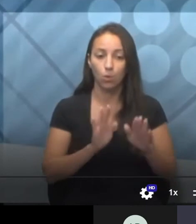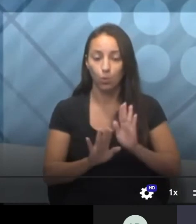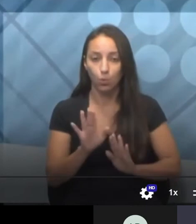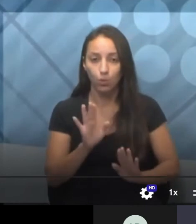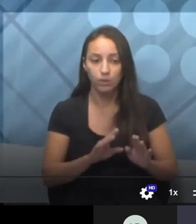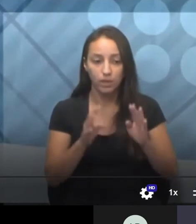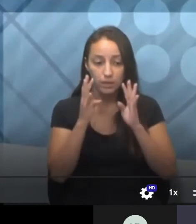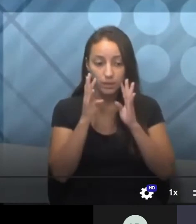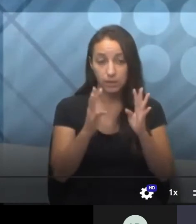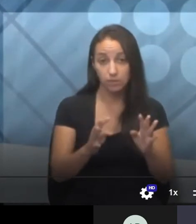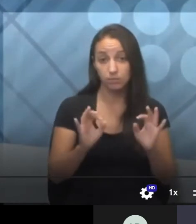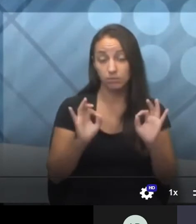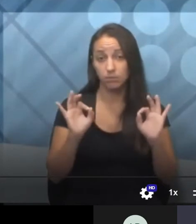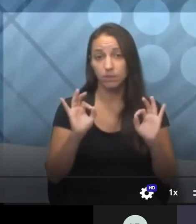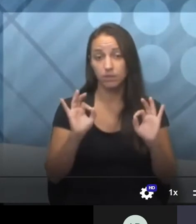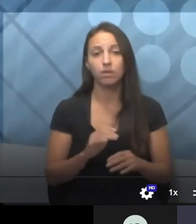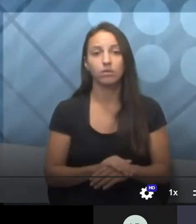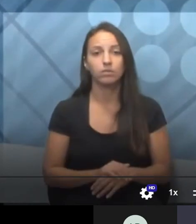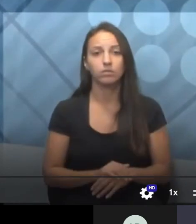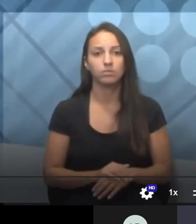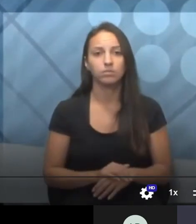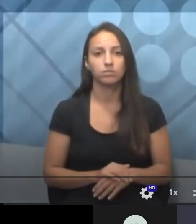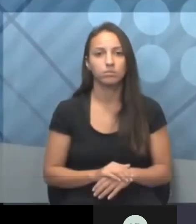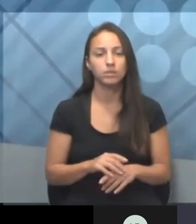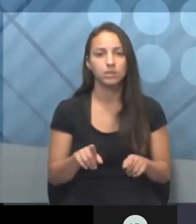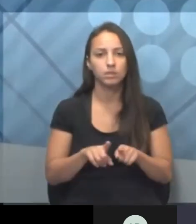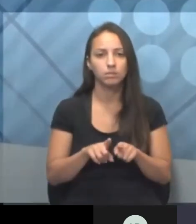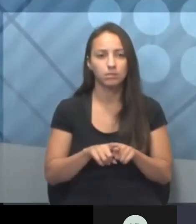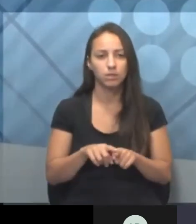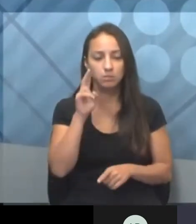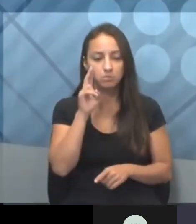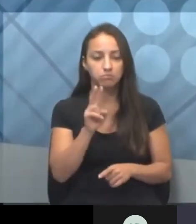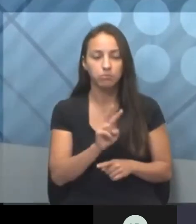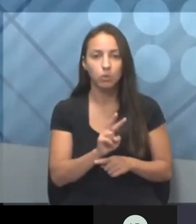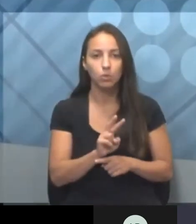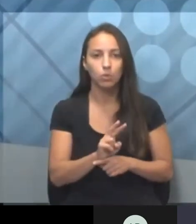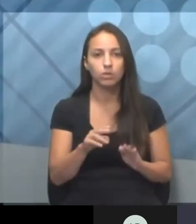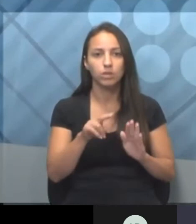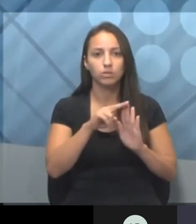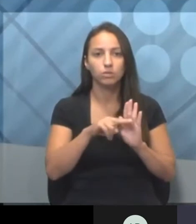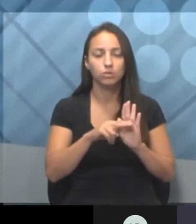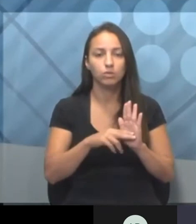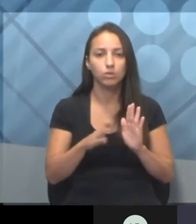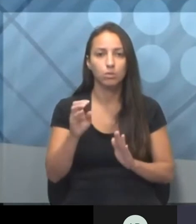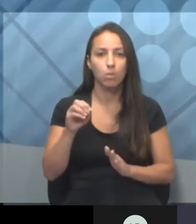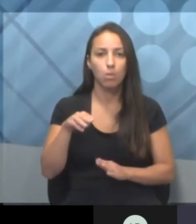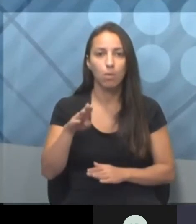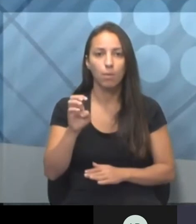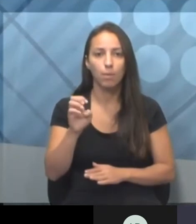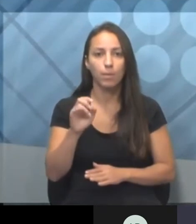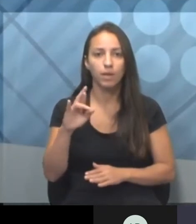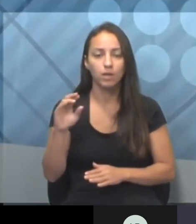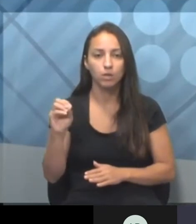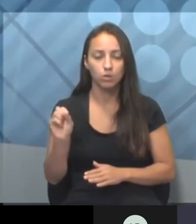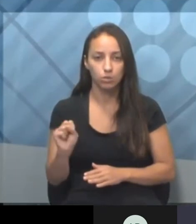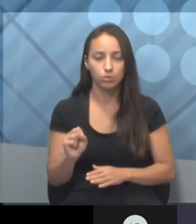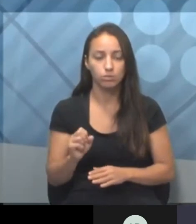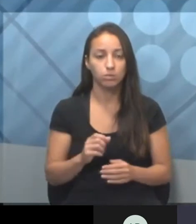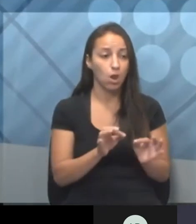ter uma grande atenção, observando as normas de bombeiros sobre isso. A sua localização deve ser